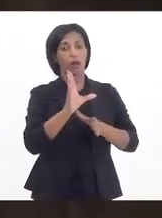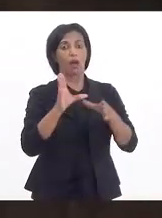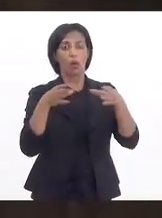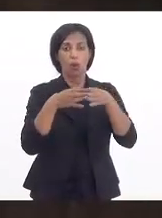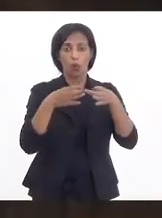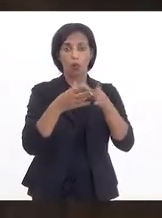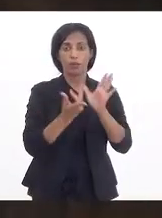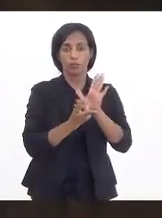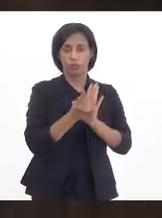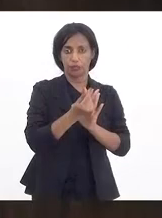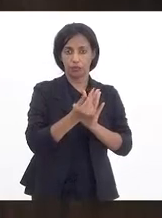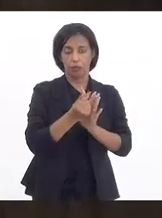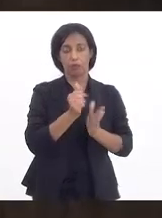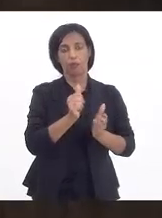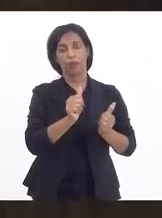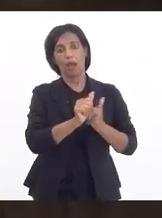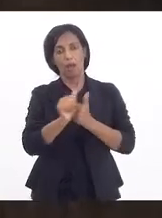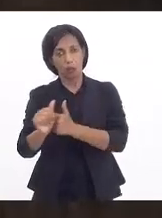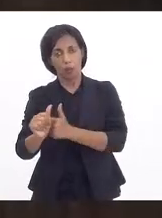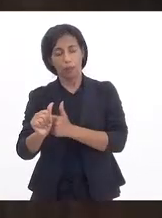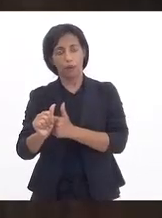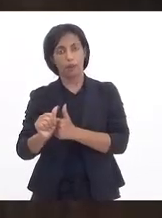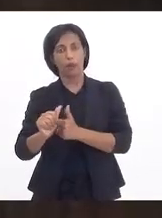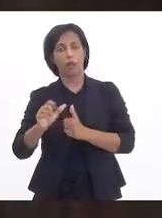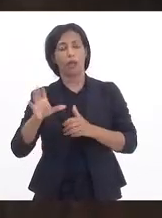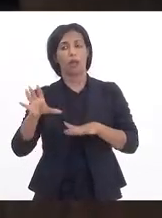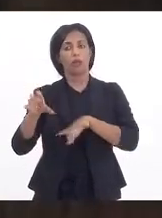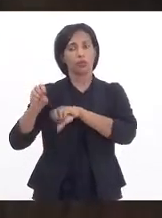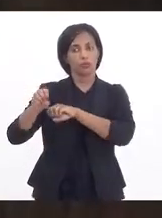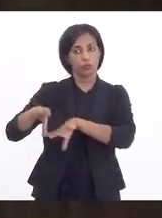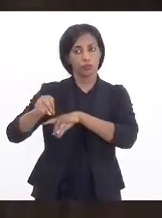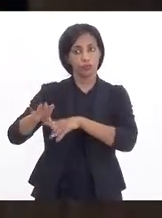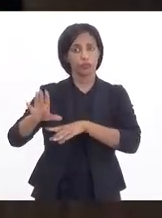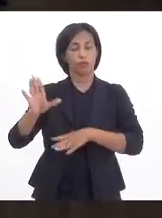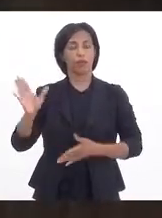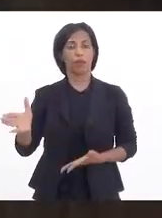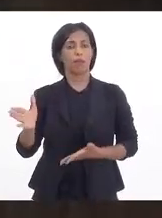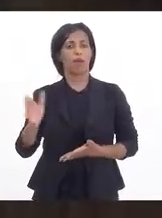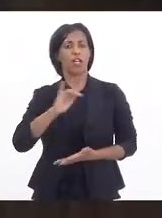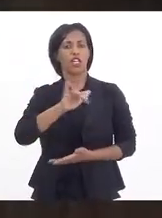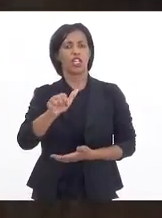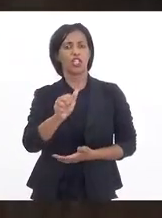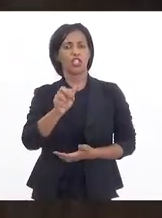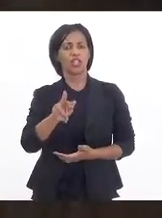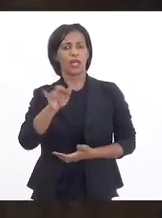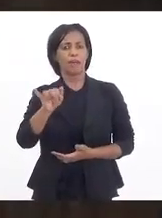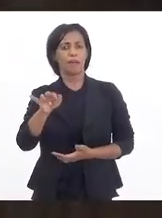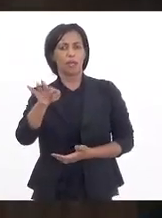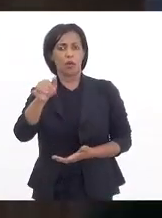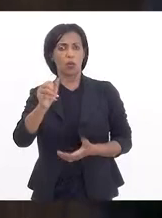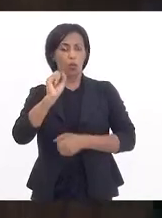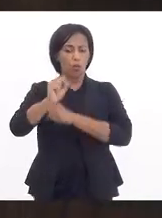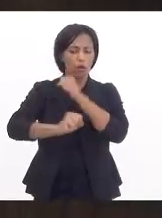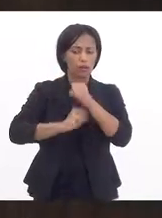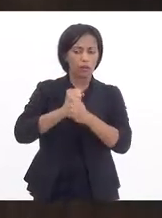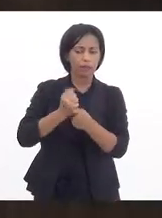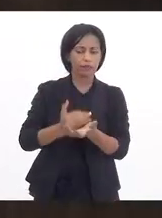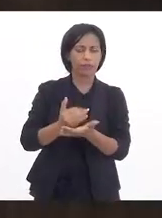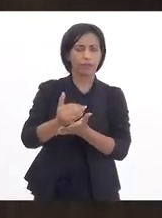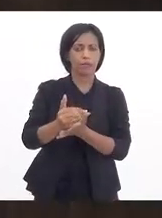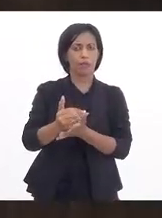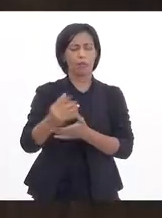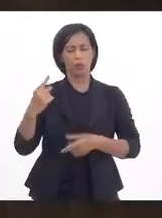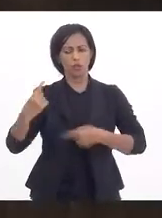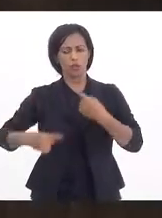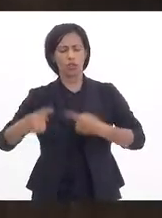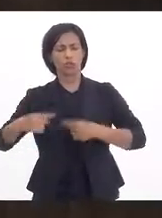acompanha o parecer da comissão de educação mas assim o de fazer aí tempo porque não liberar nesse movimento e a partir Logo no início do ano que vem abrir